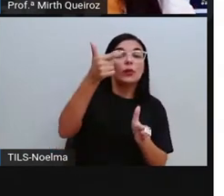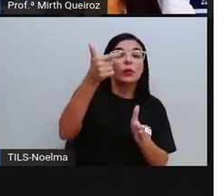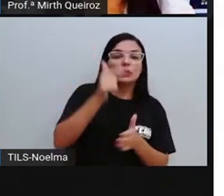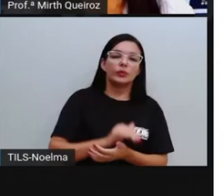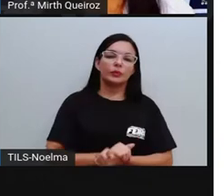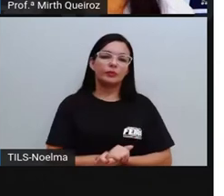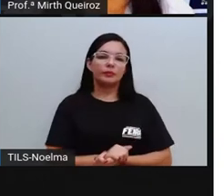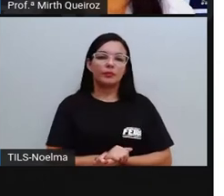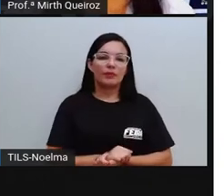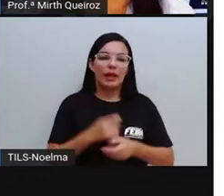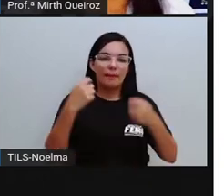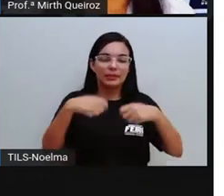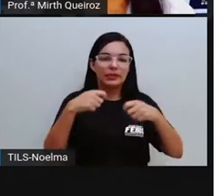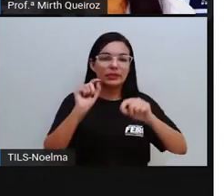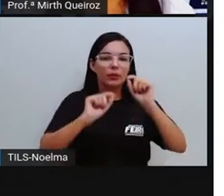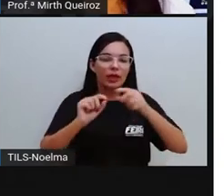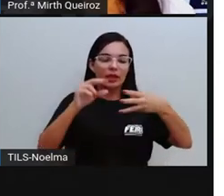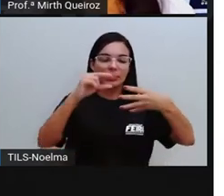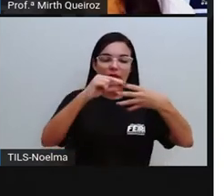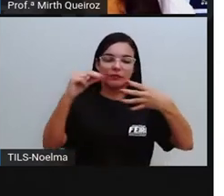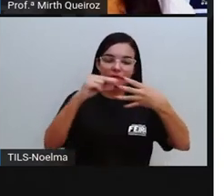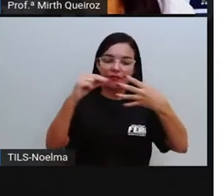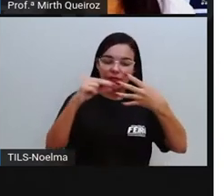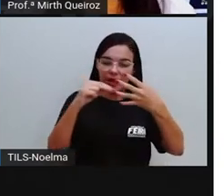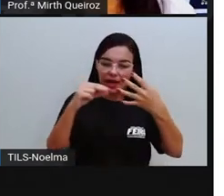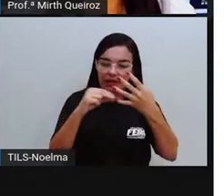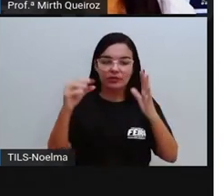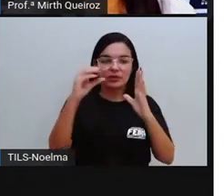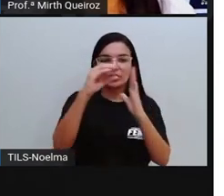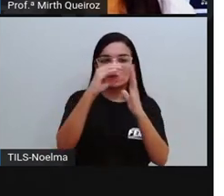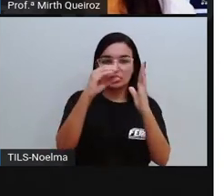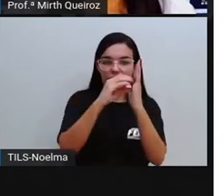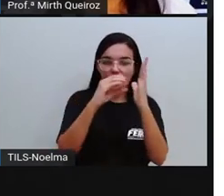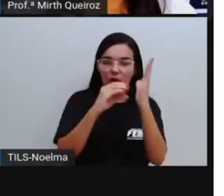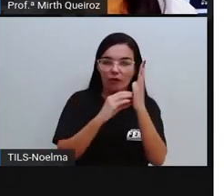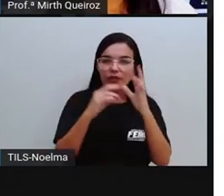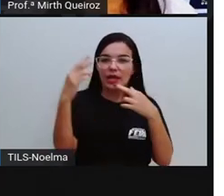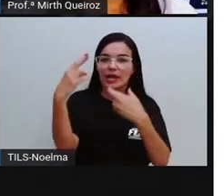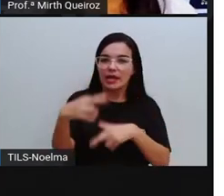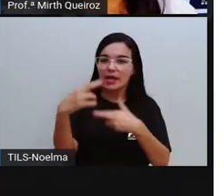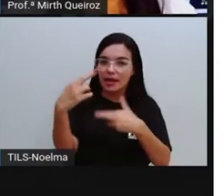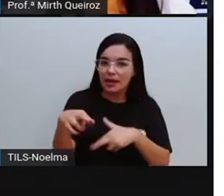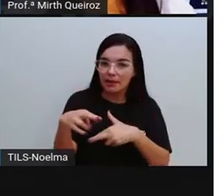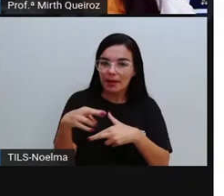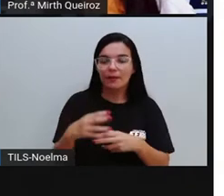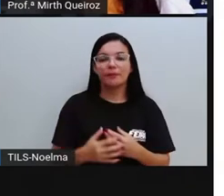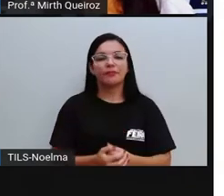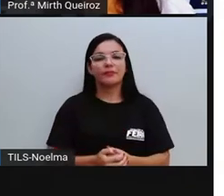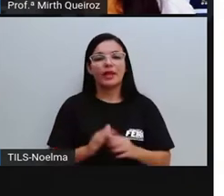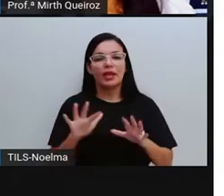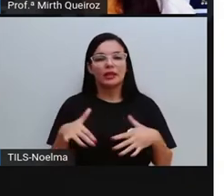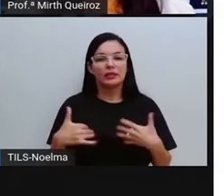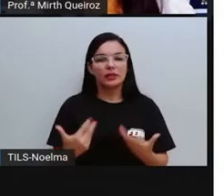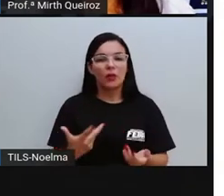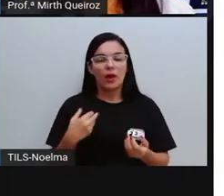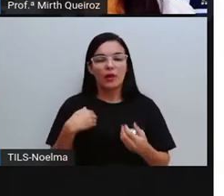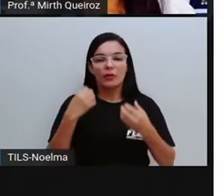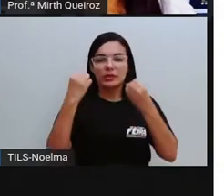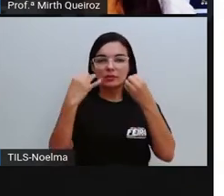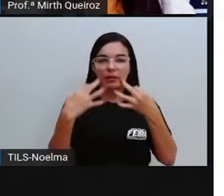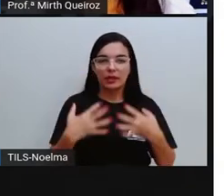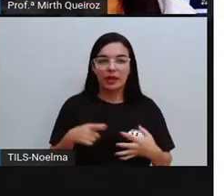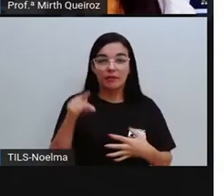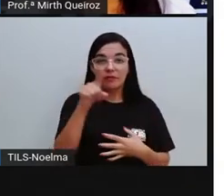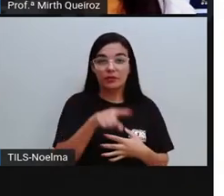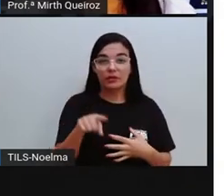Número 2. Sobre os versos, estrofes e rimas. Como eu disse para vocês, a literatura de cordel